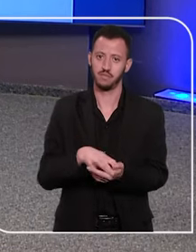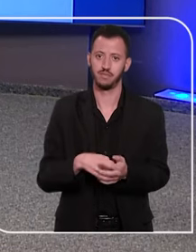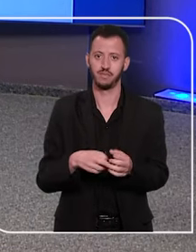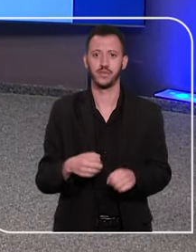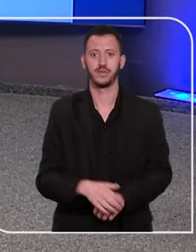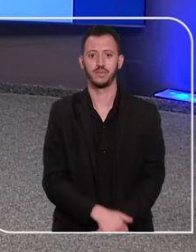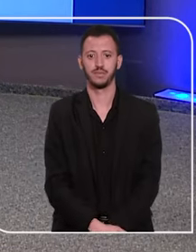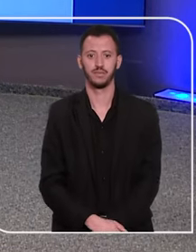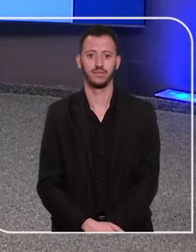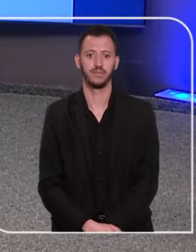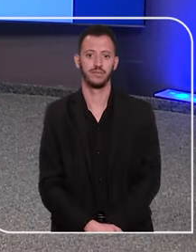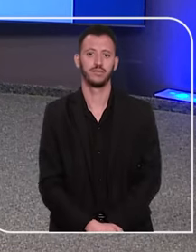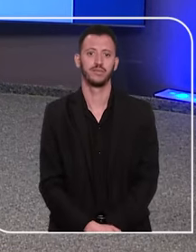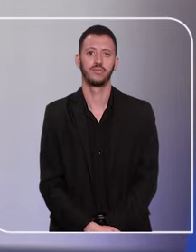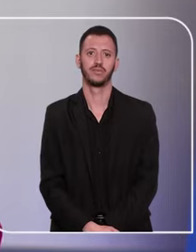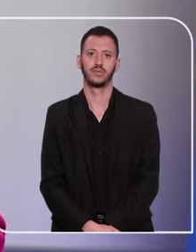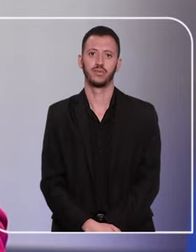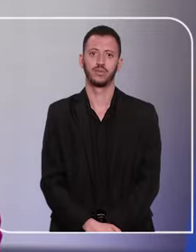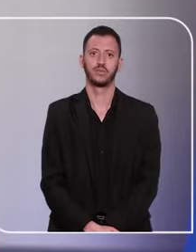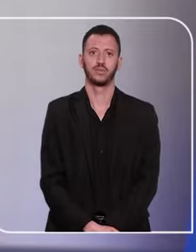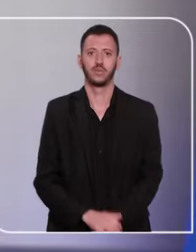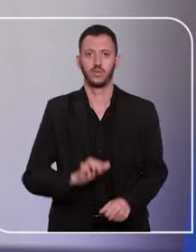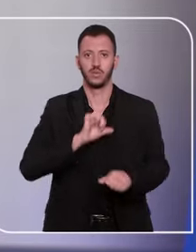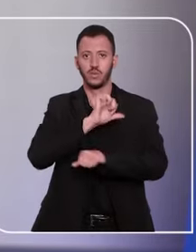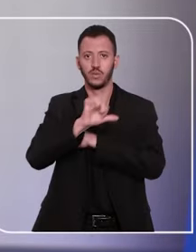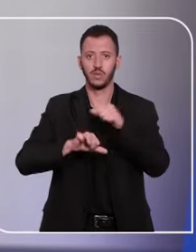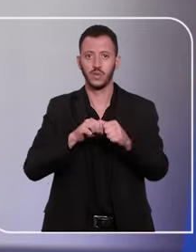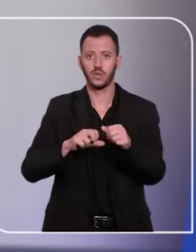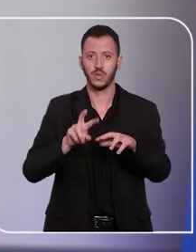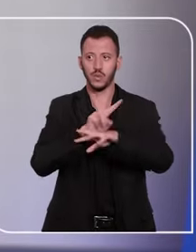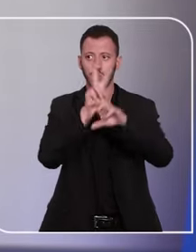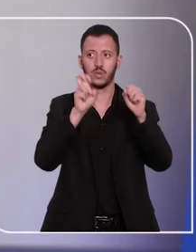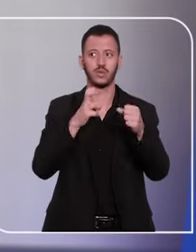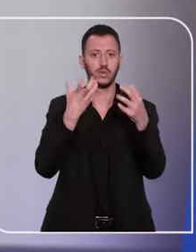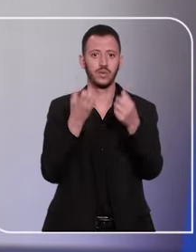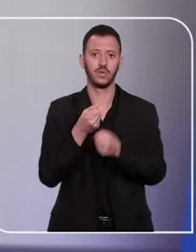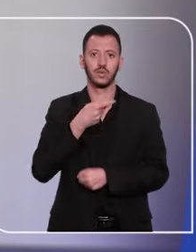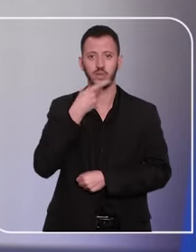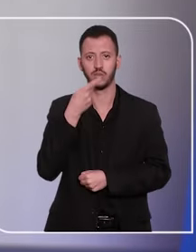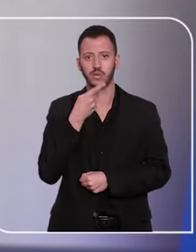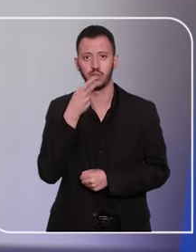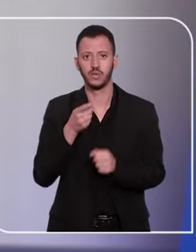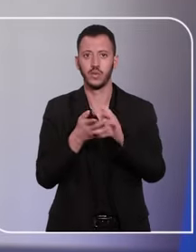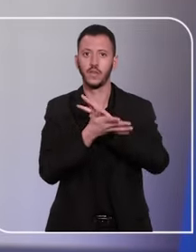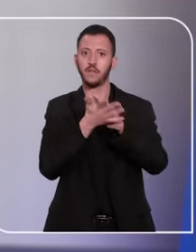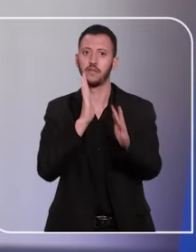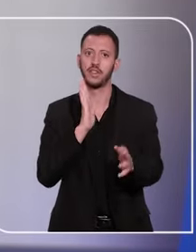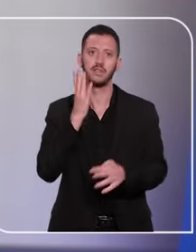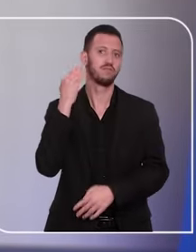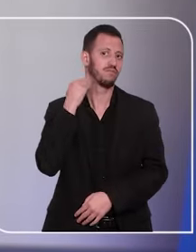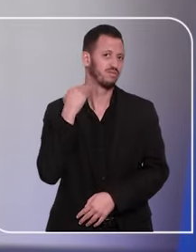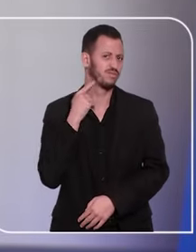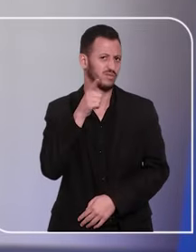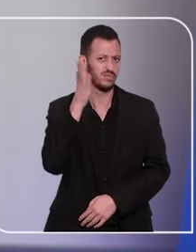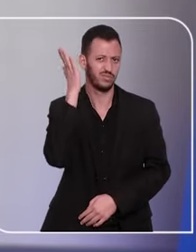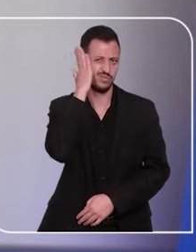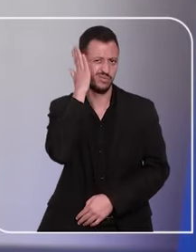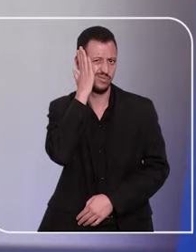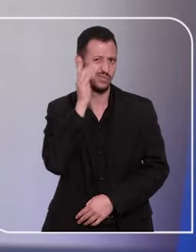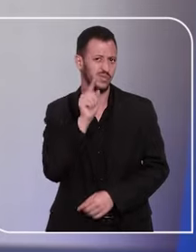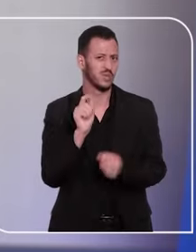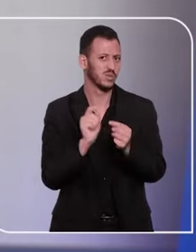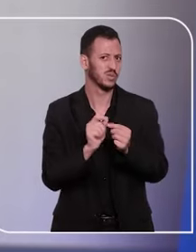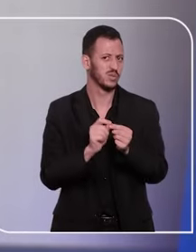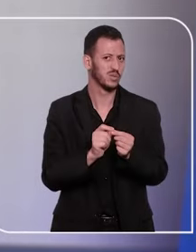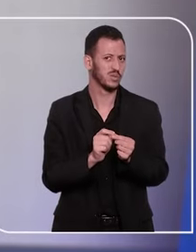pena imposta Mudando de assunto vamos falar agora de fila de banco